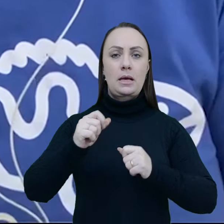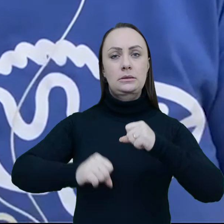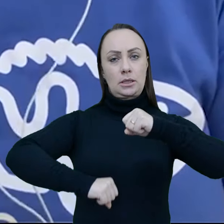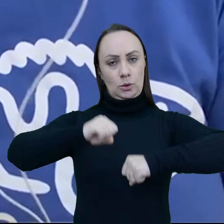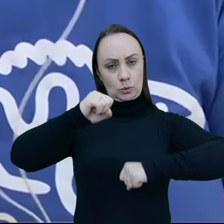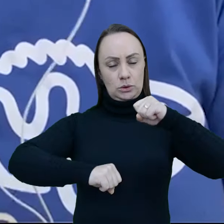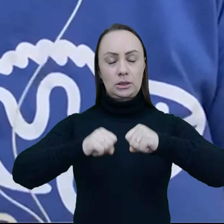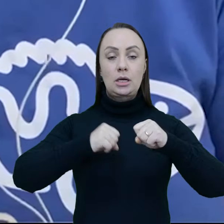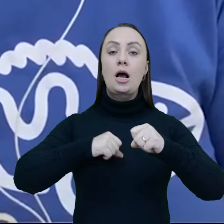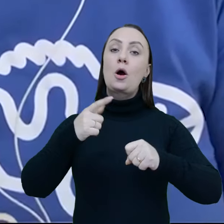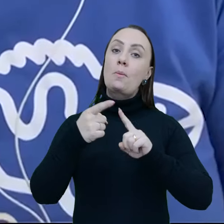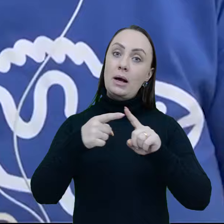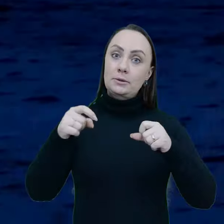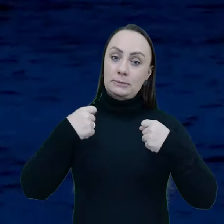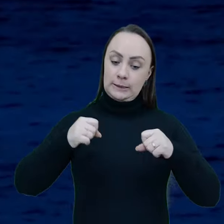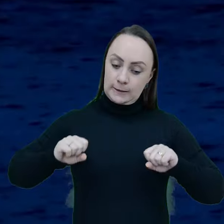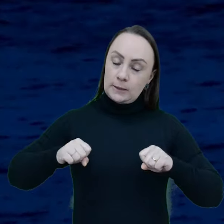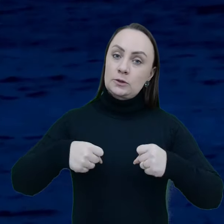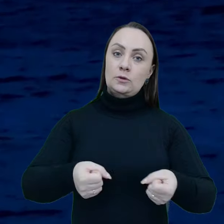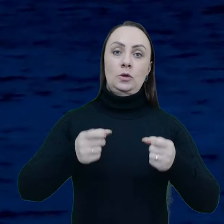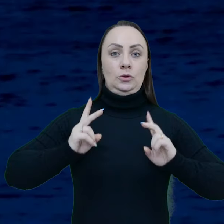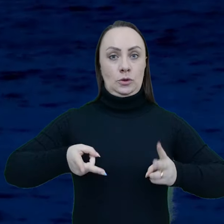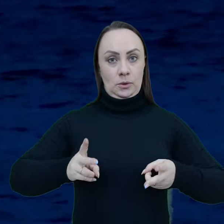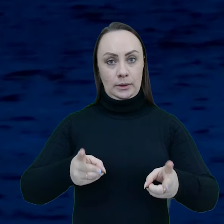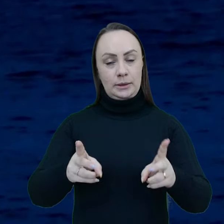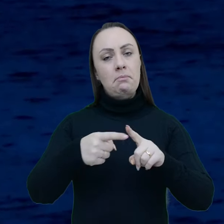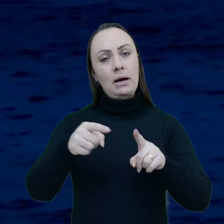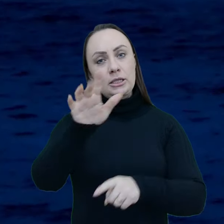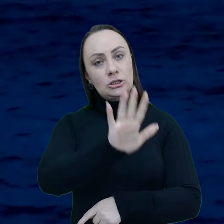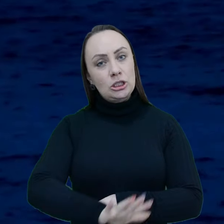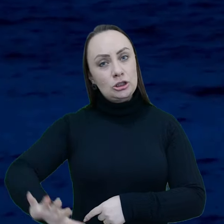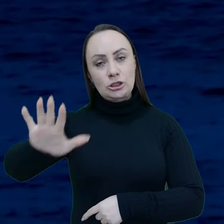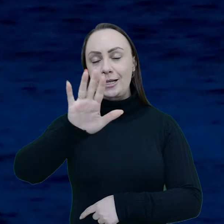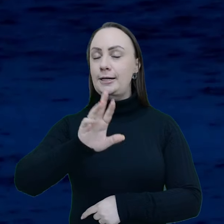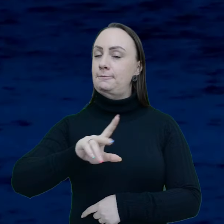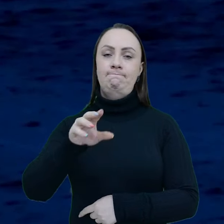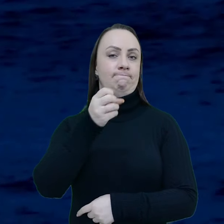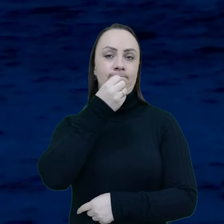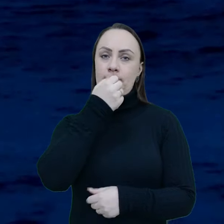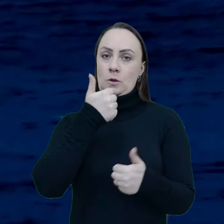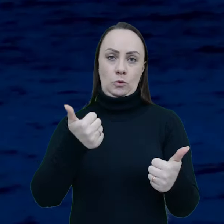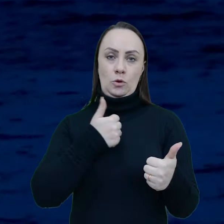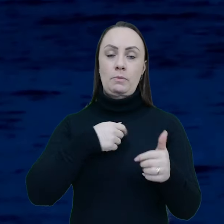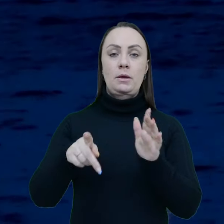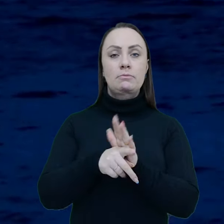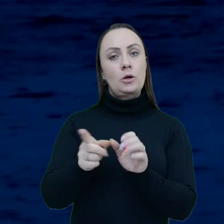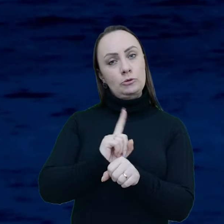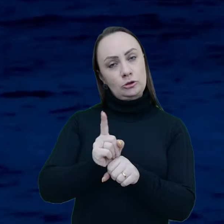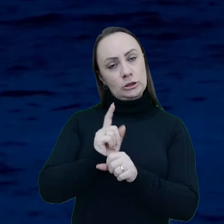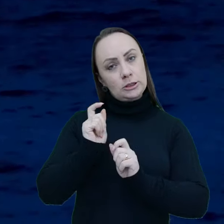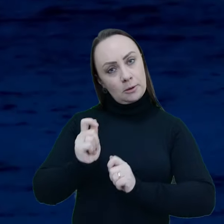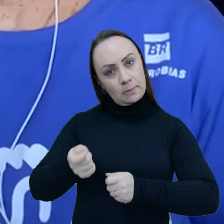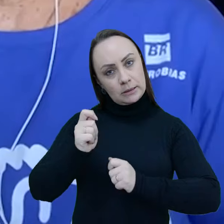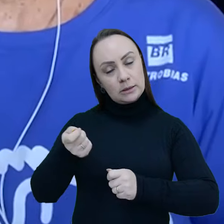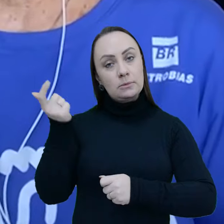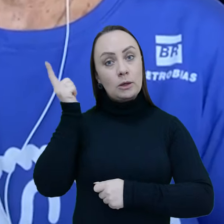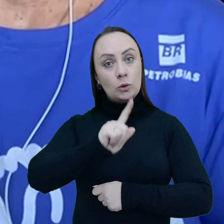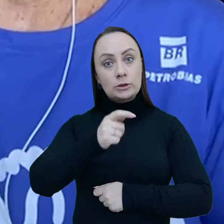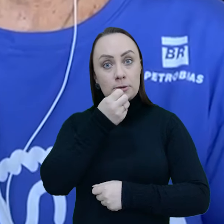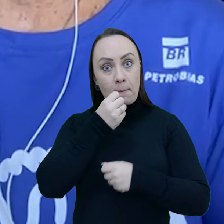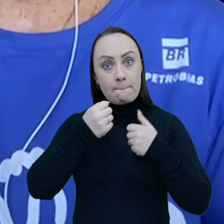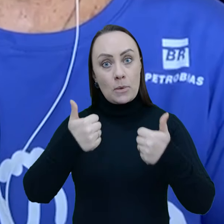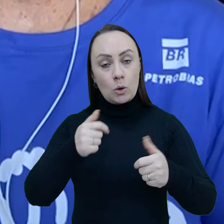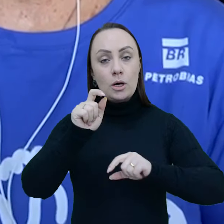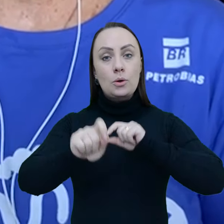grande esforço tem sido empregado para que ela se mantenha. Mas, no geral, nós não estamos bem. A gestão pesqueira para ser eficiente